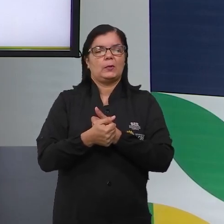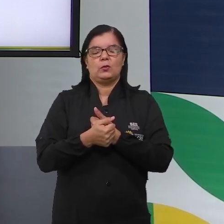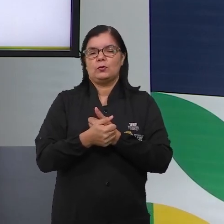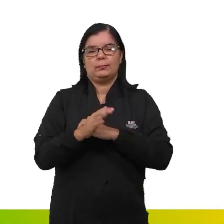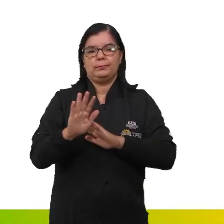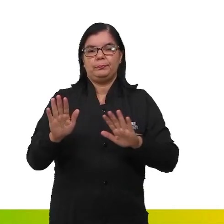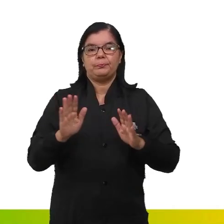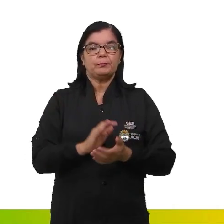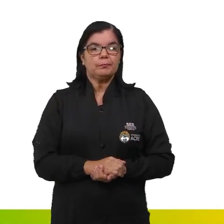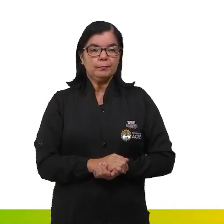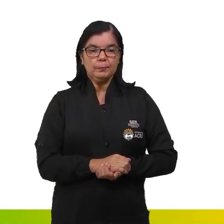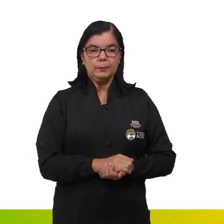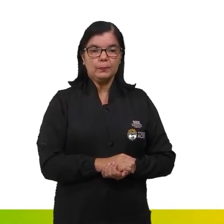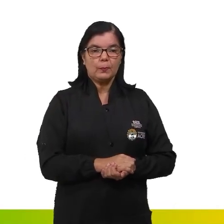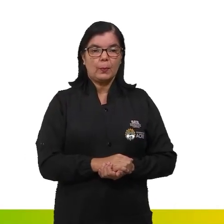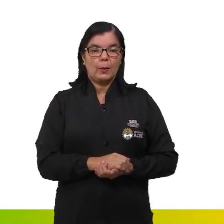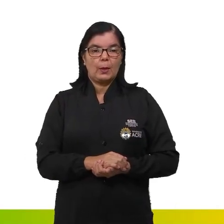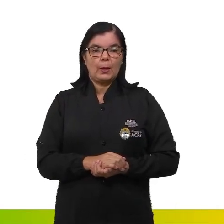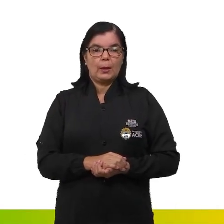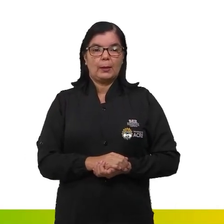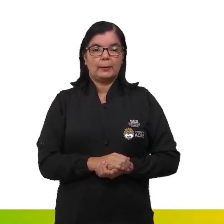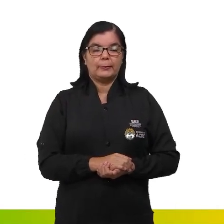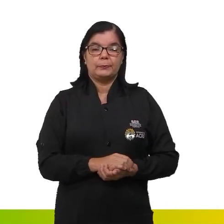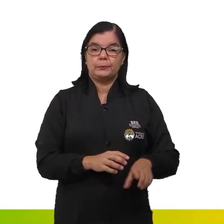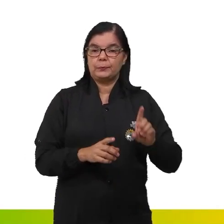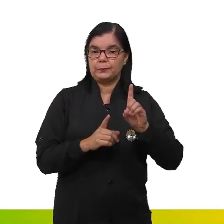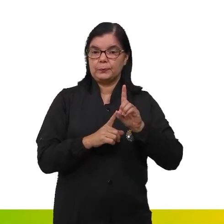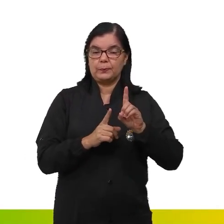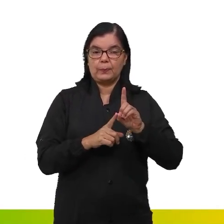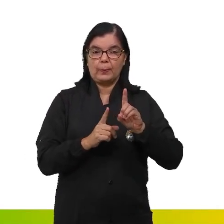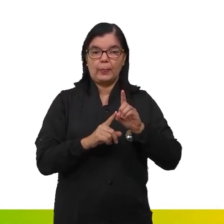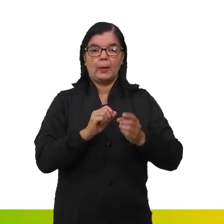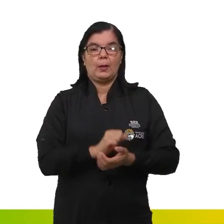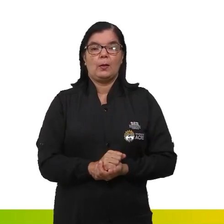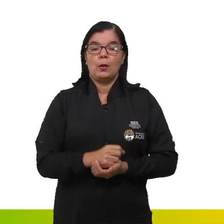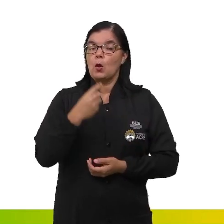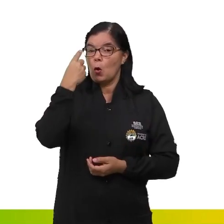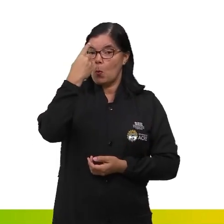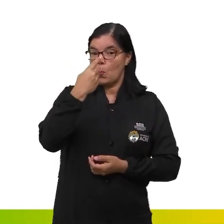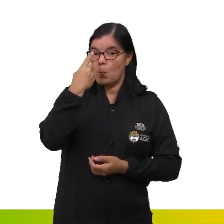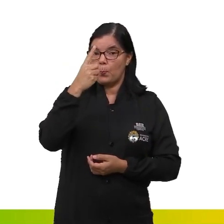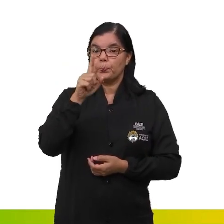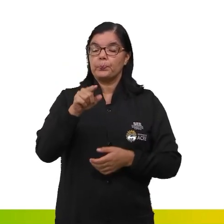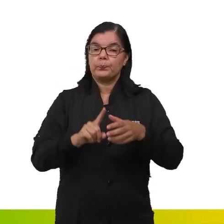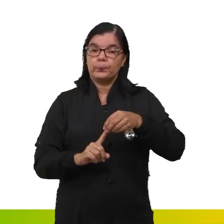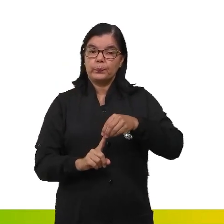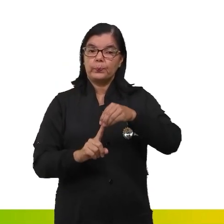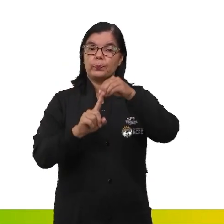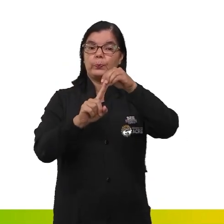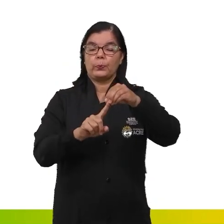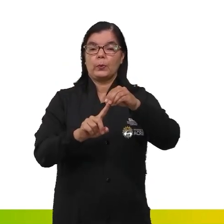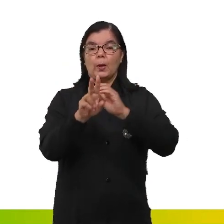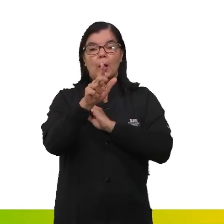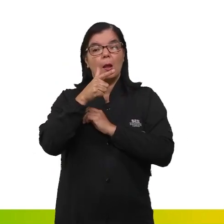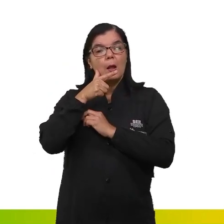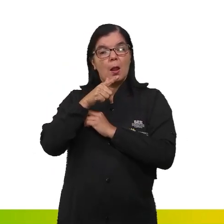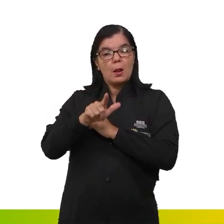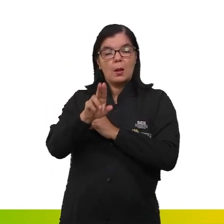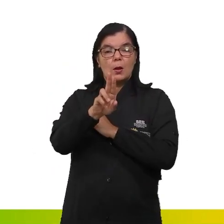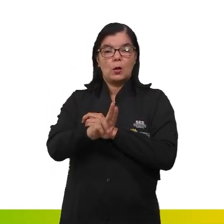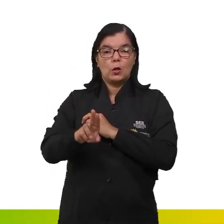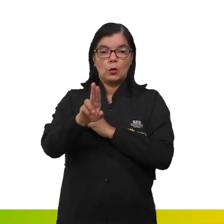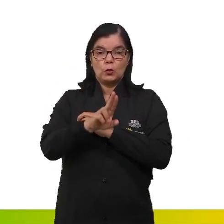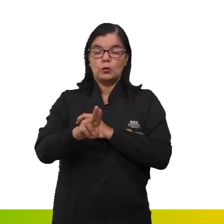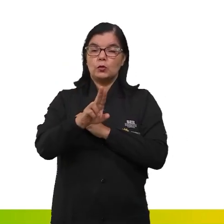que não. C. Agora vamos para D. O espanhol é a única língua utilizada